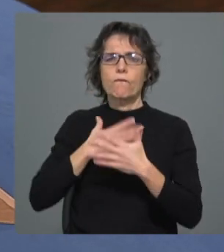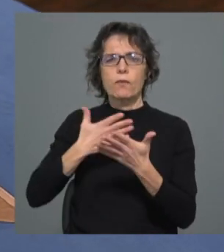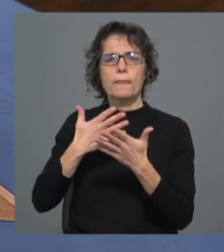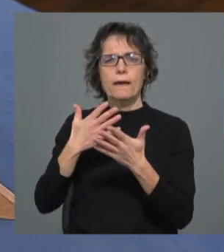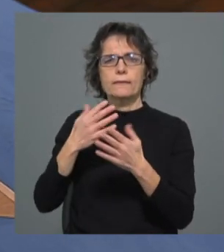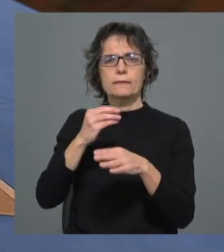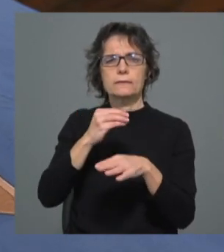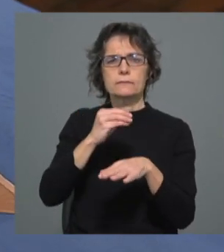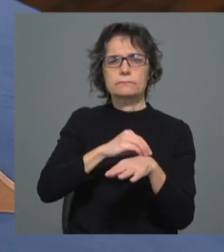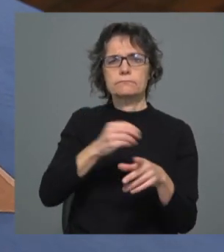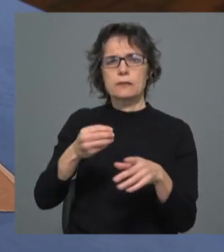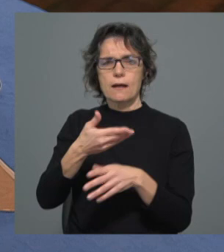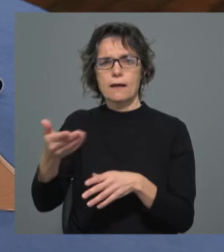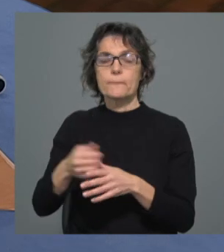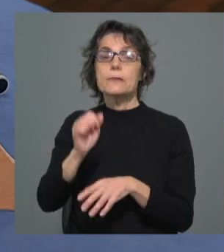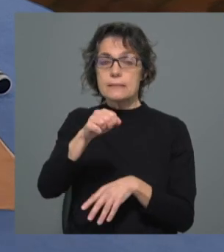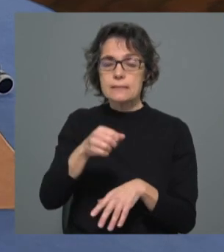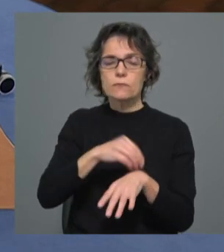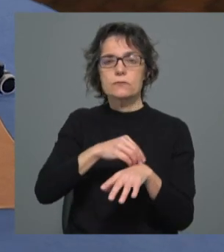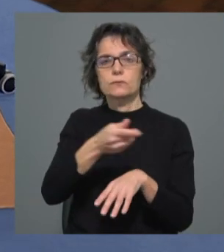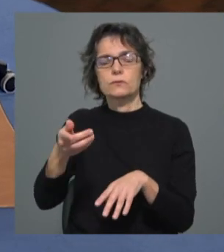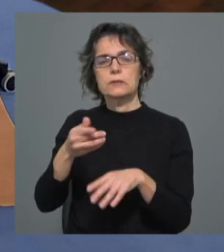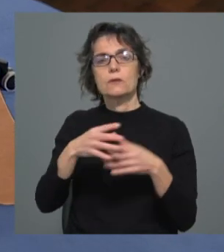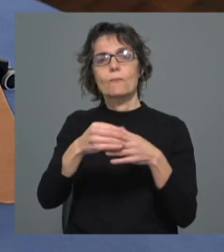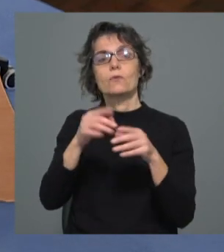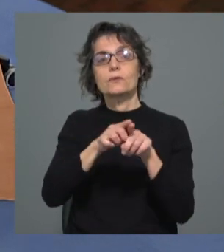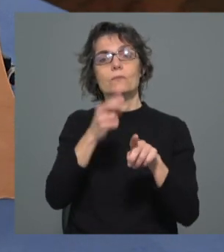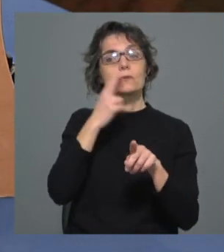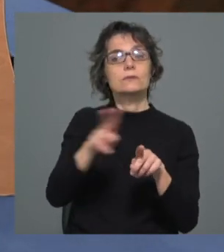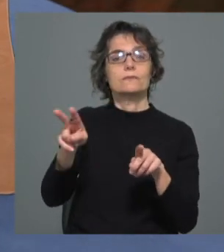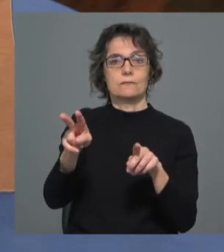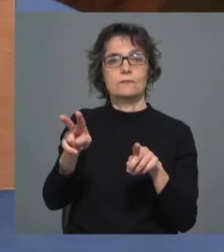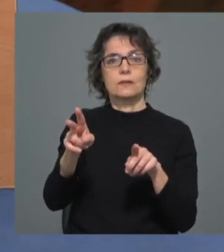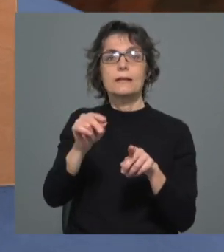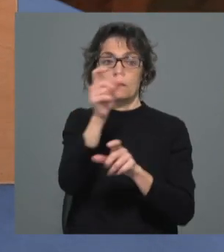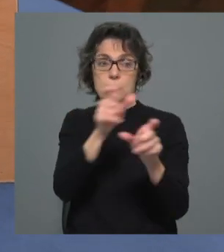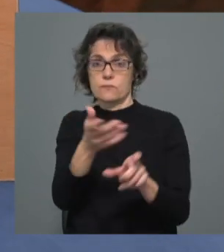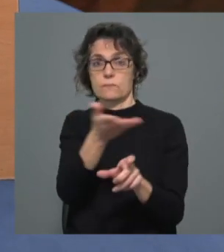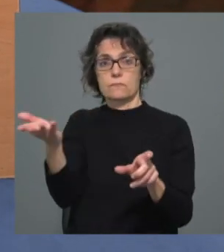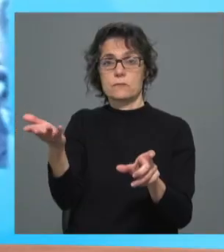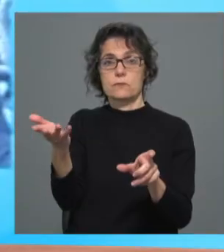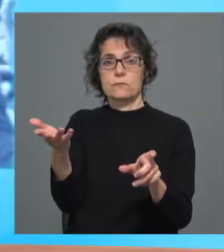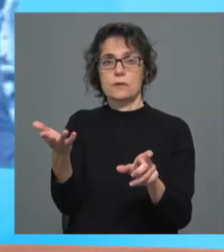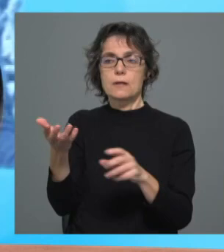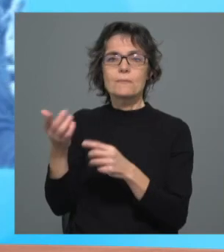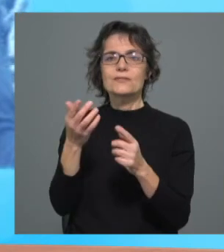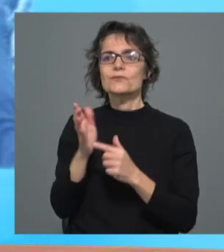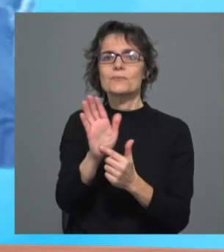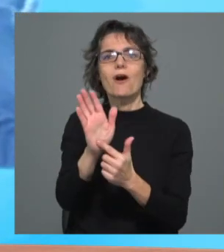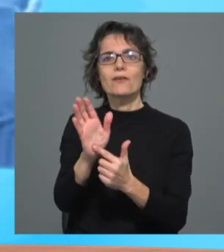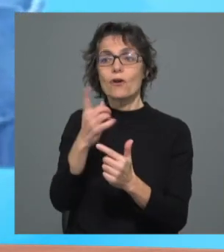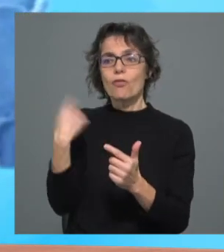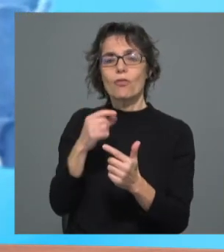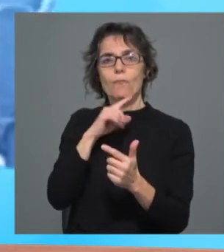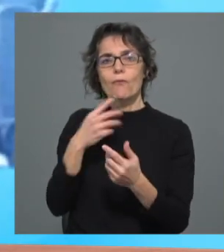É um testemunho precisamente para os líderes políticos, além de para o povo, mas para dizer que podemos crescer